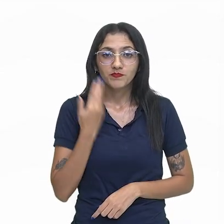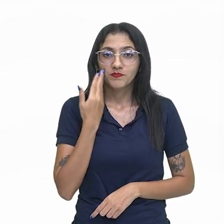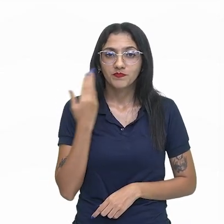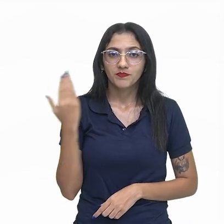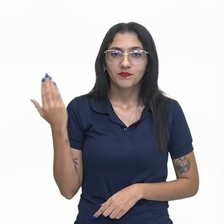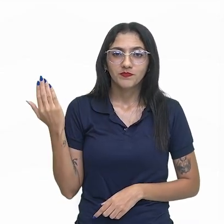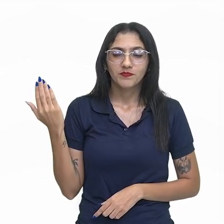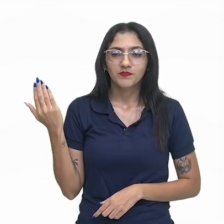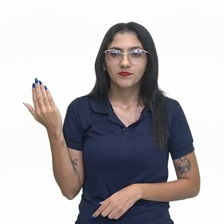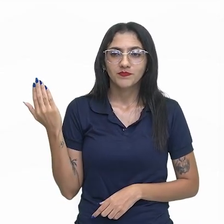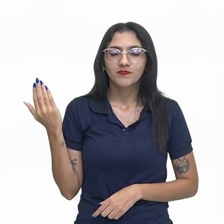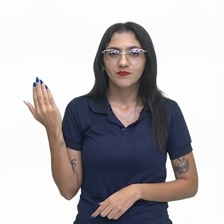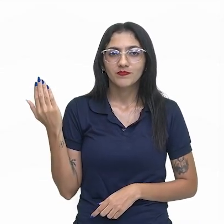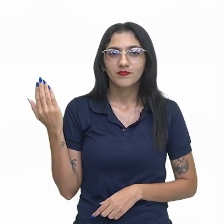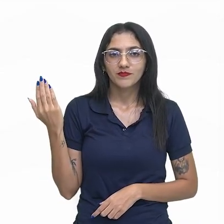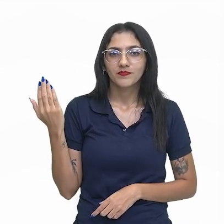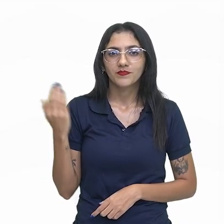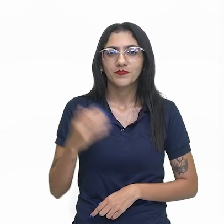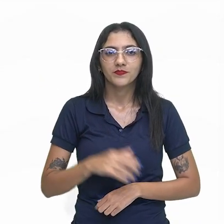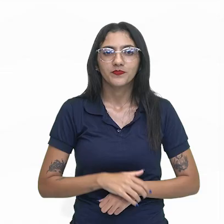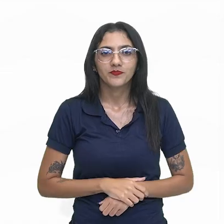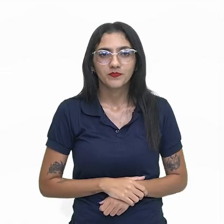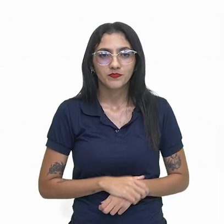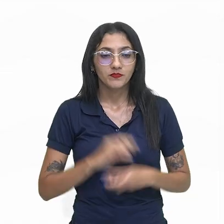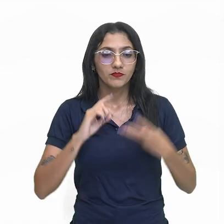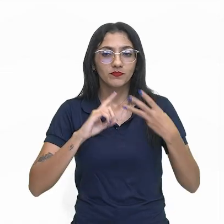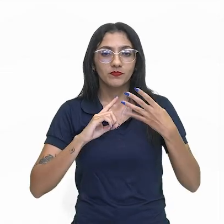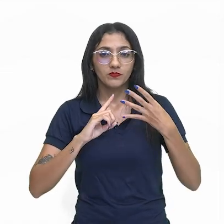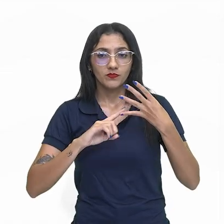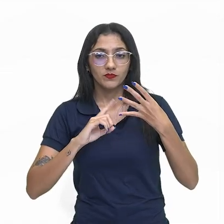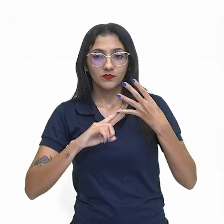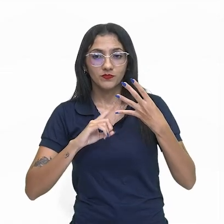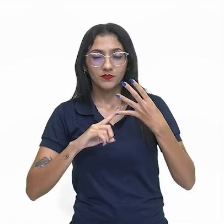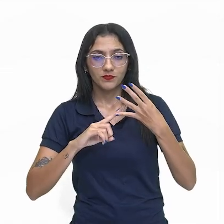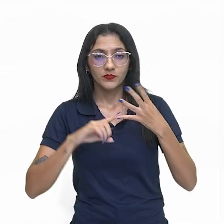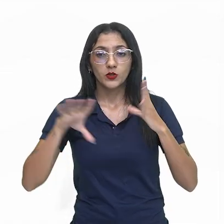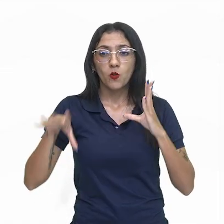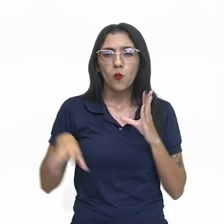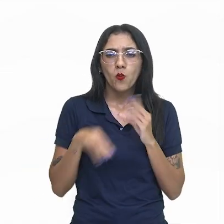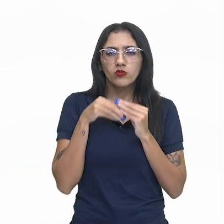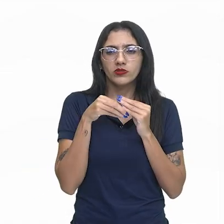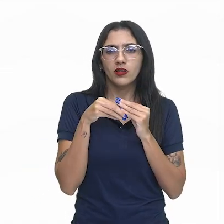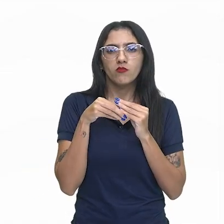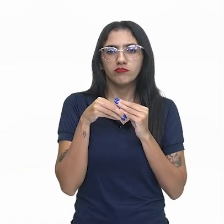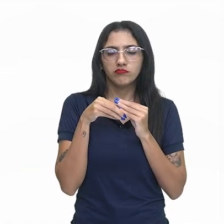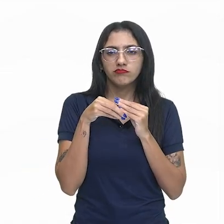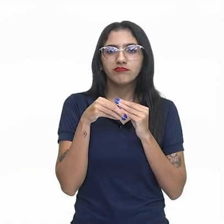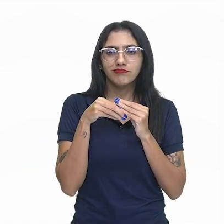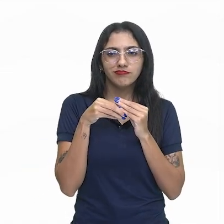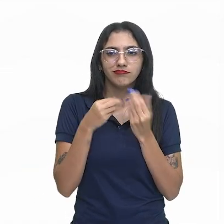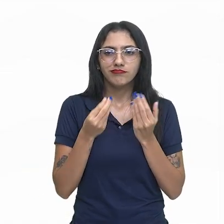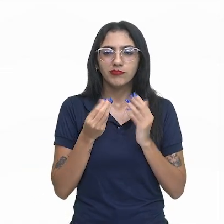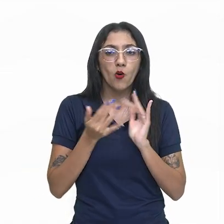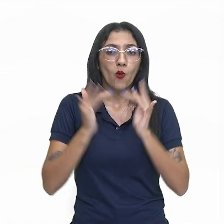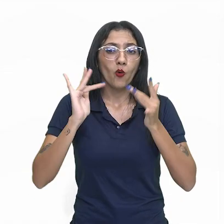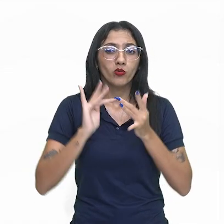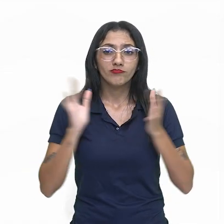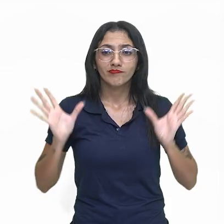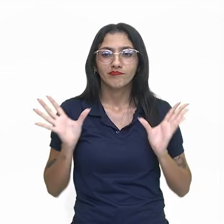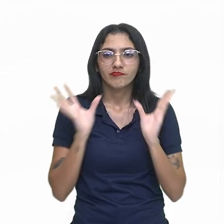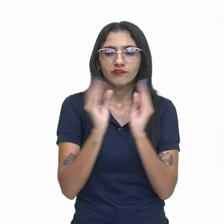né? Seja. Conclusão, é quando eu vou fechar determinada